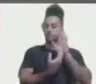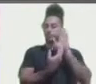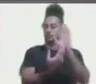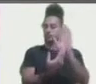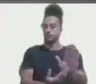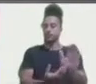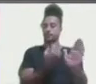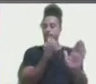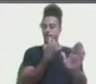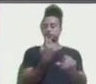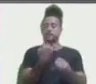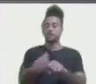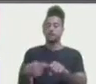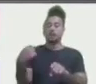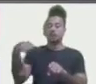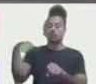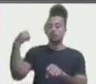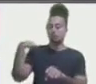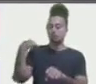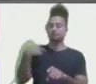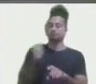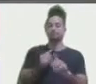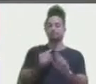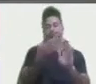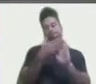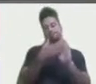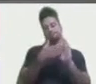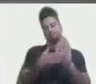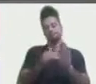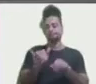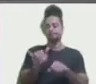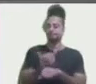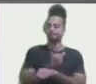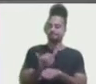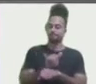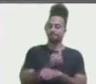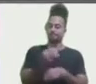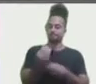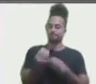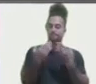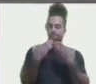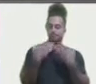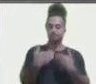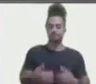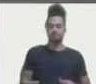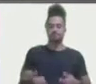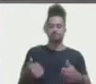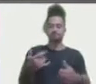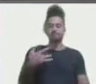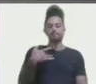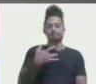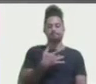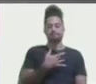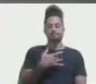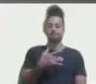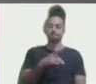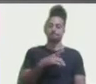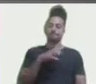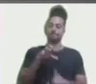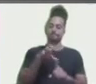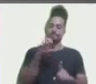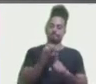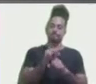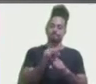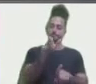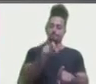atrás nós nos propusemos de alguma maneira causar melhoria ou algum impacto na vida das pessoas eu